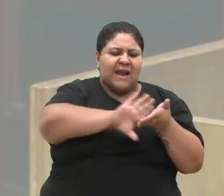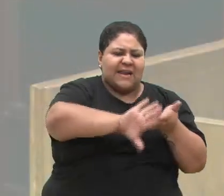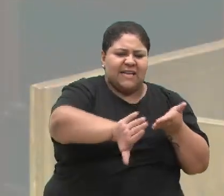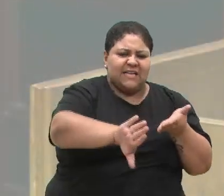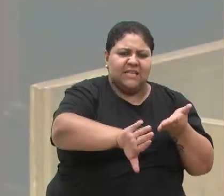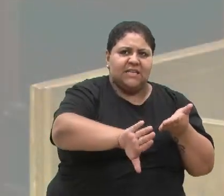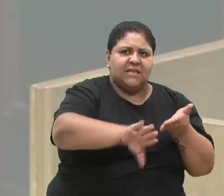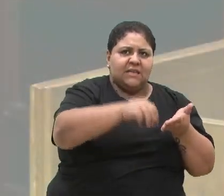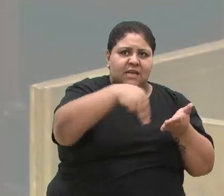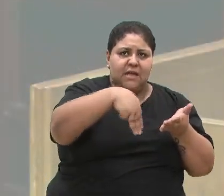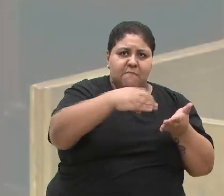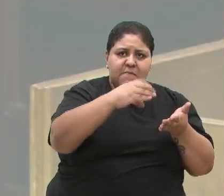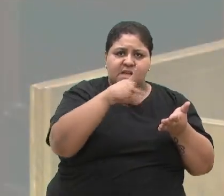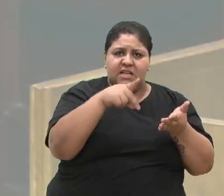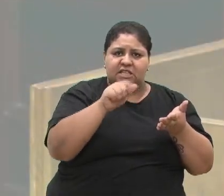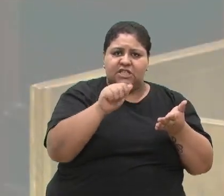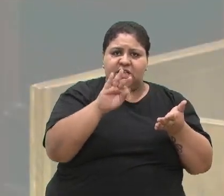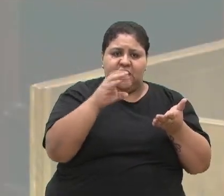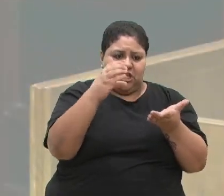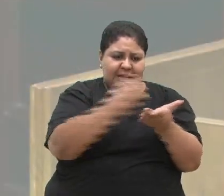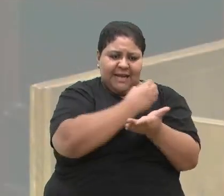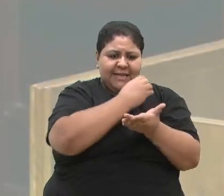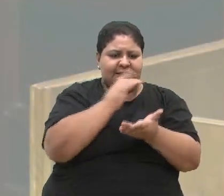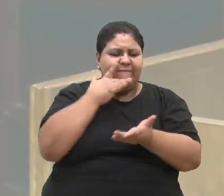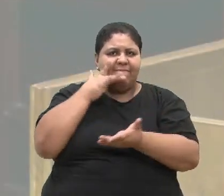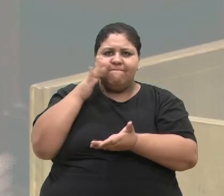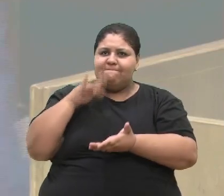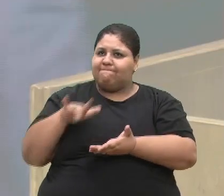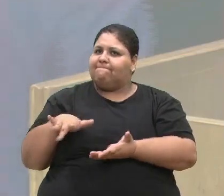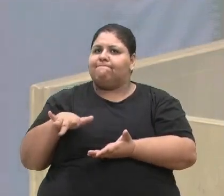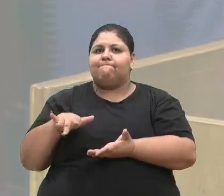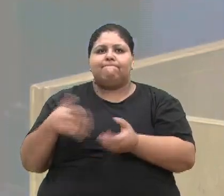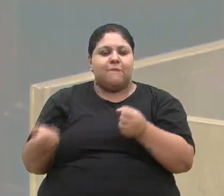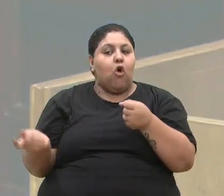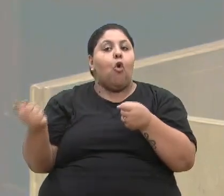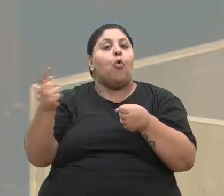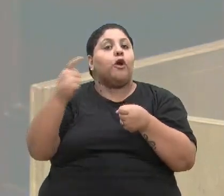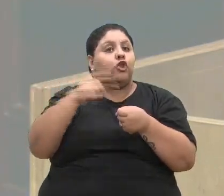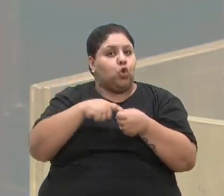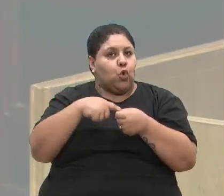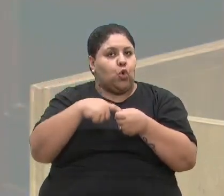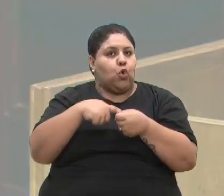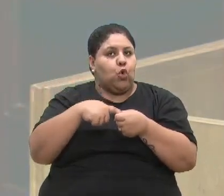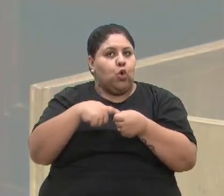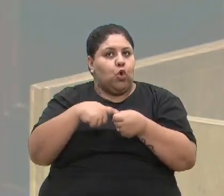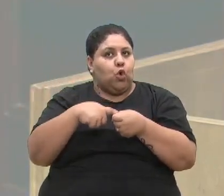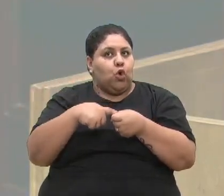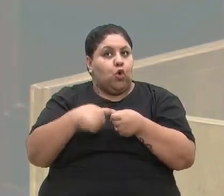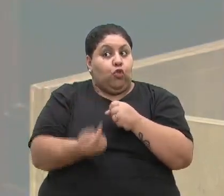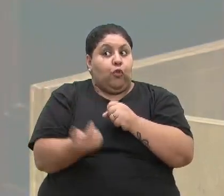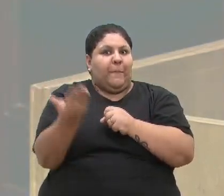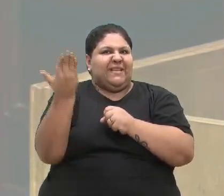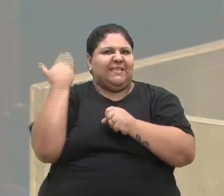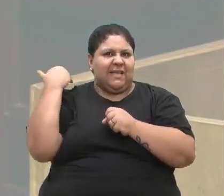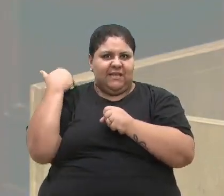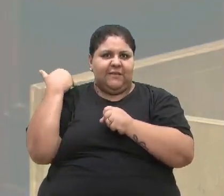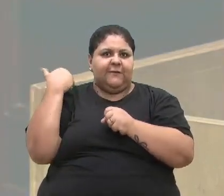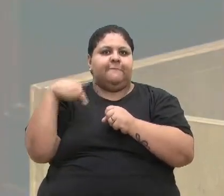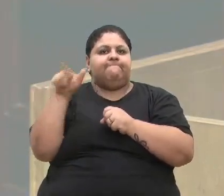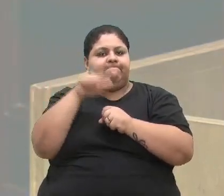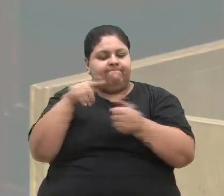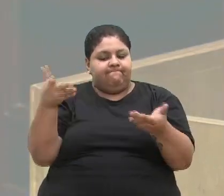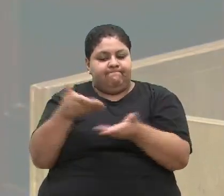do MChat, da caderneta da criança, é um retrocesso. É um retrocesso muito grande. A gente já tem